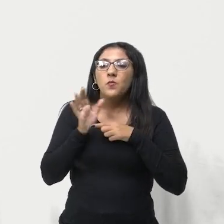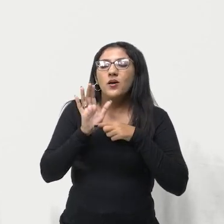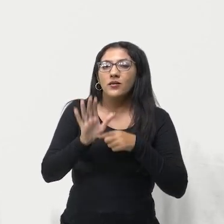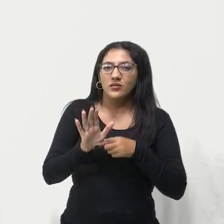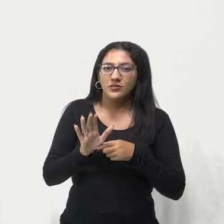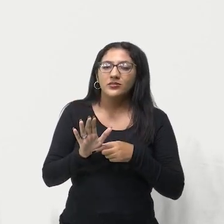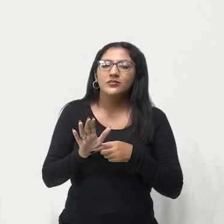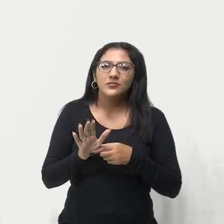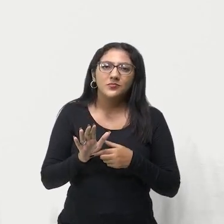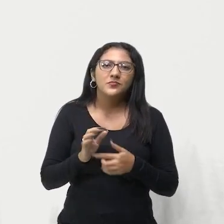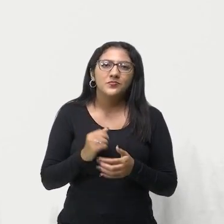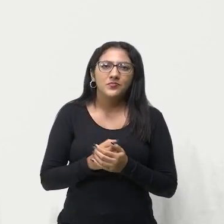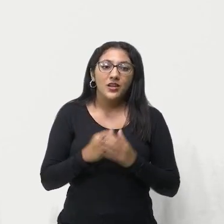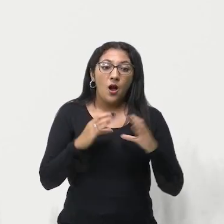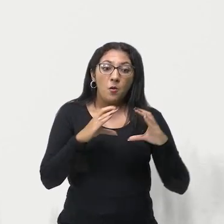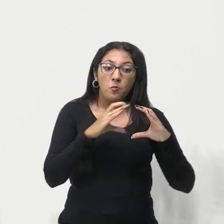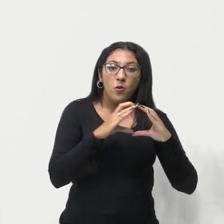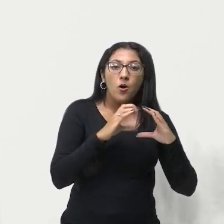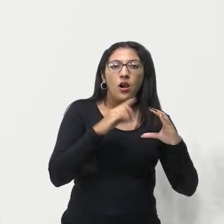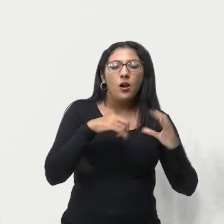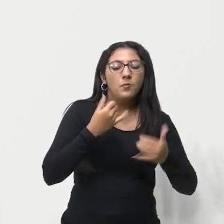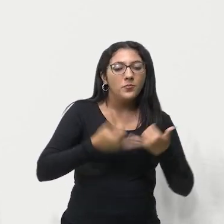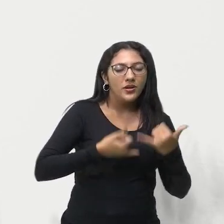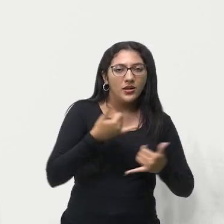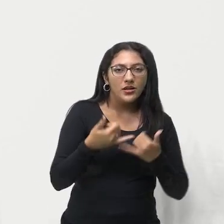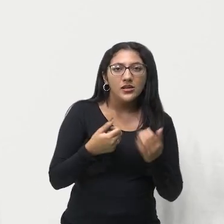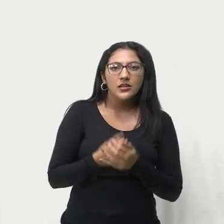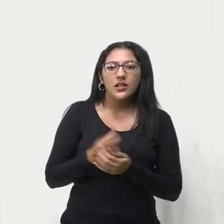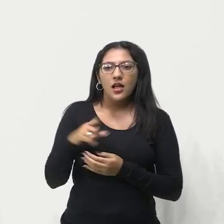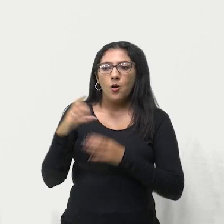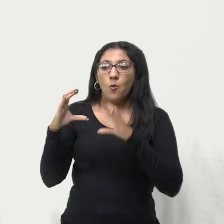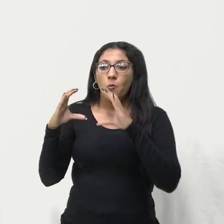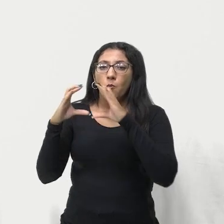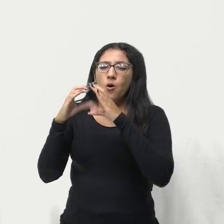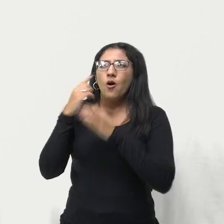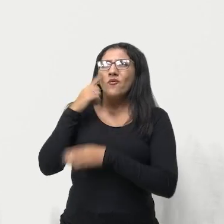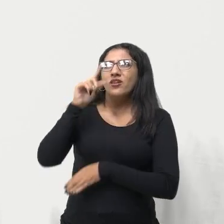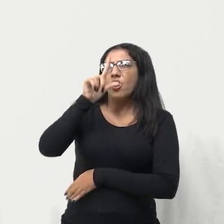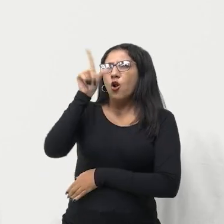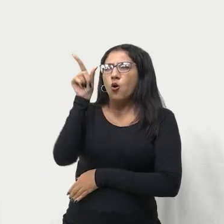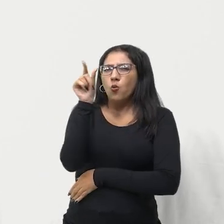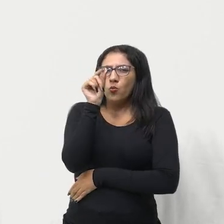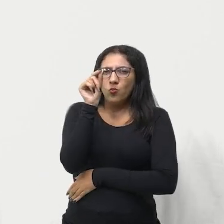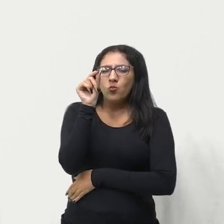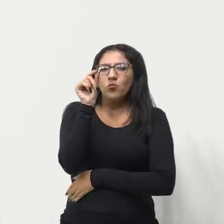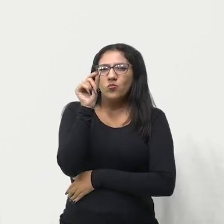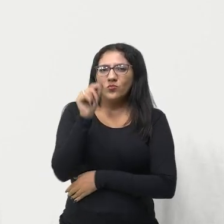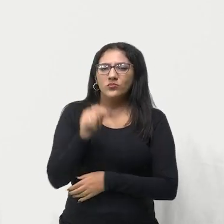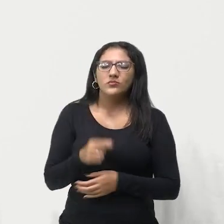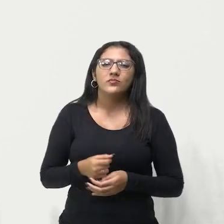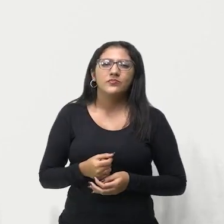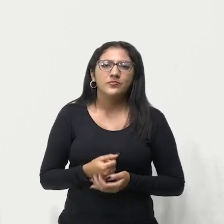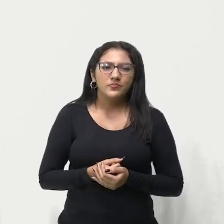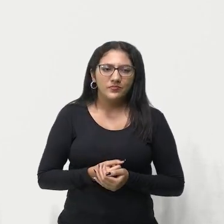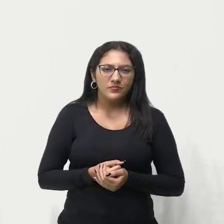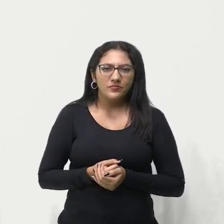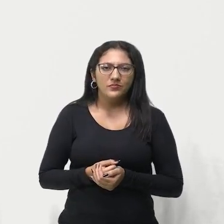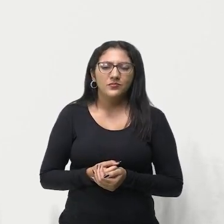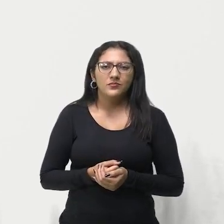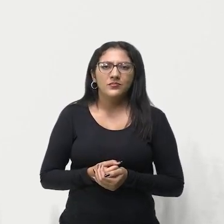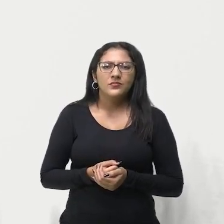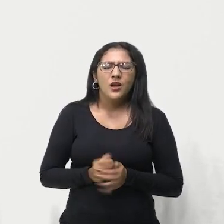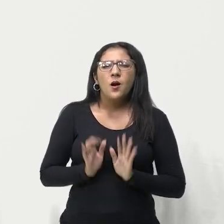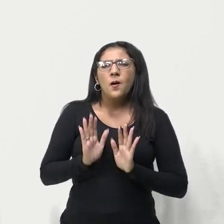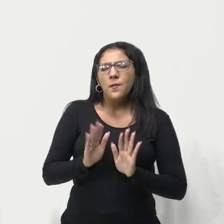busquei evidenciar aqui com vocês, entre a bola brinquedo e a lua que está lá no nosso céu.